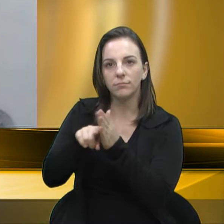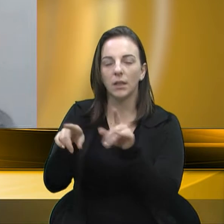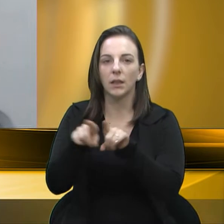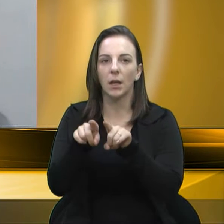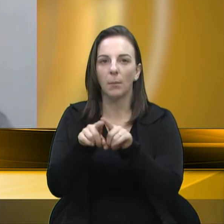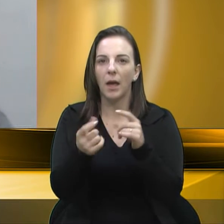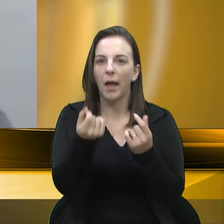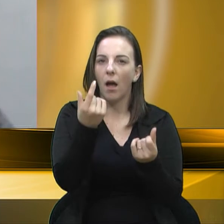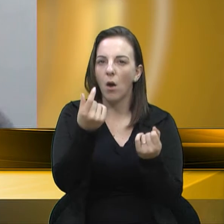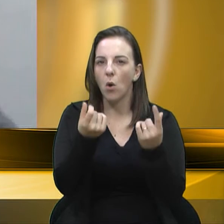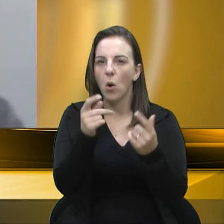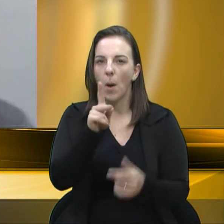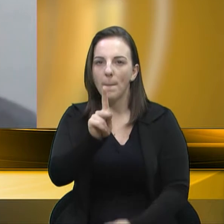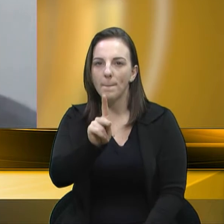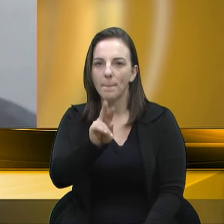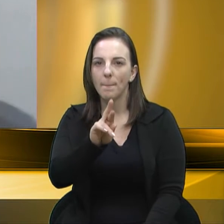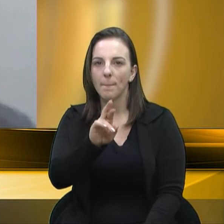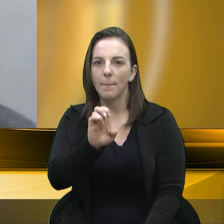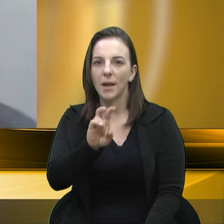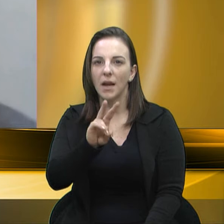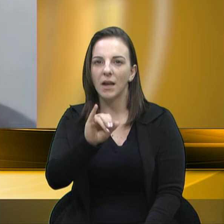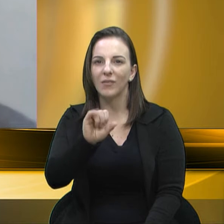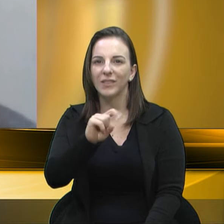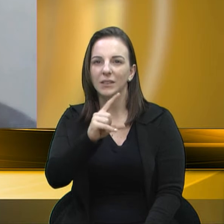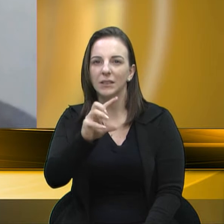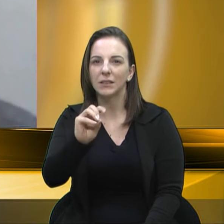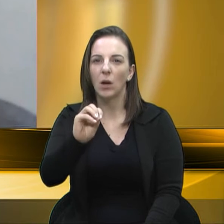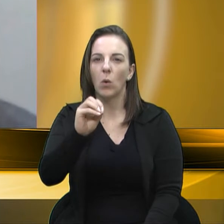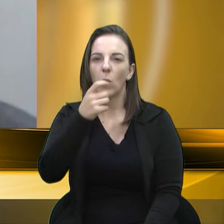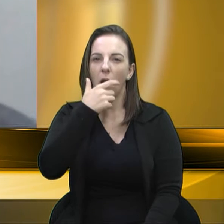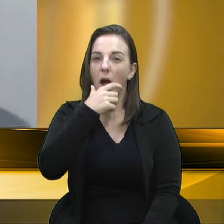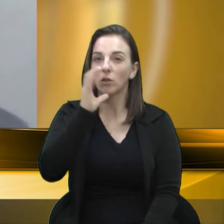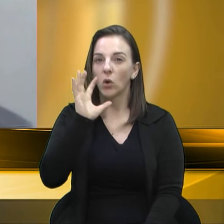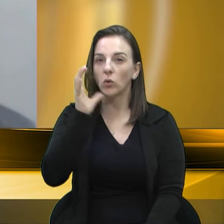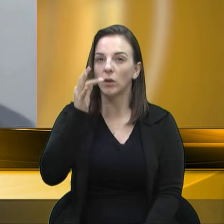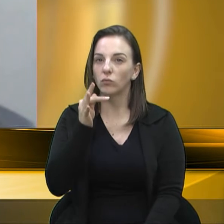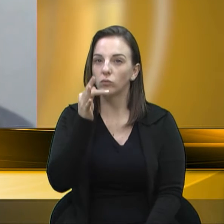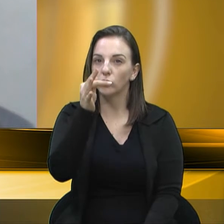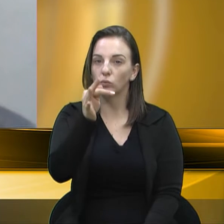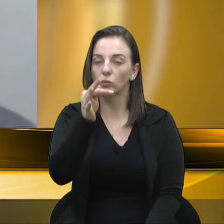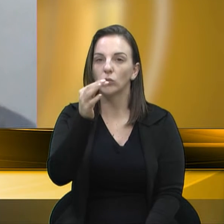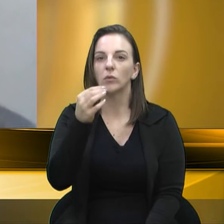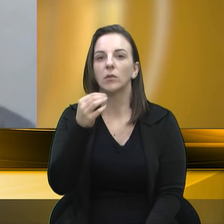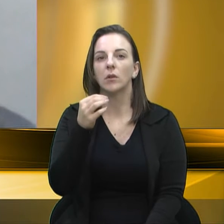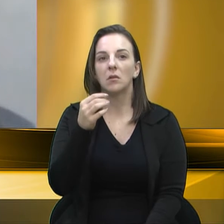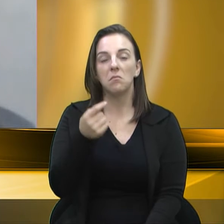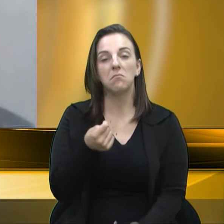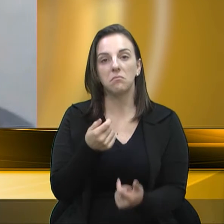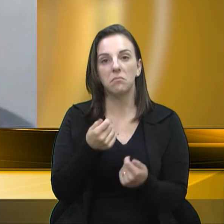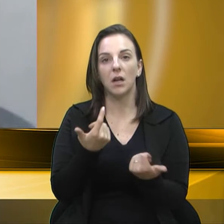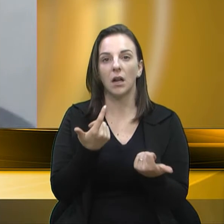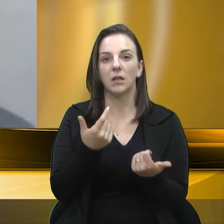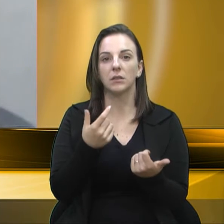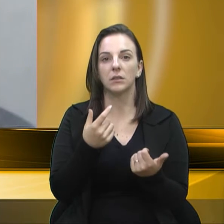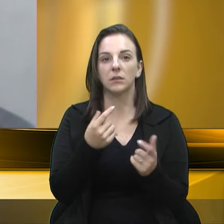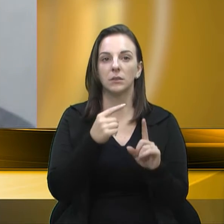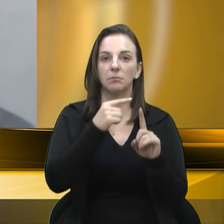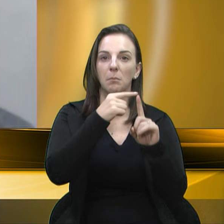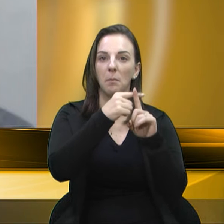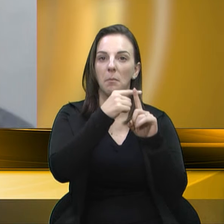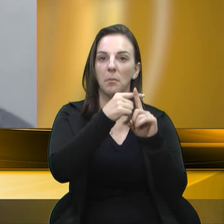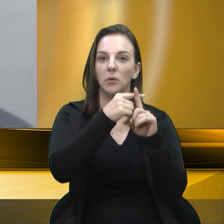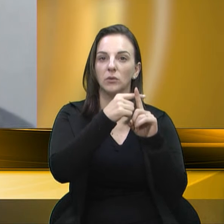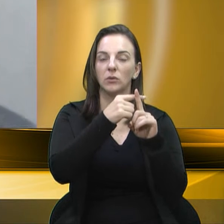me parecem até certo ponto um pouco otimistas, em virtude do ritmo que a vacina vem progredindo